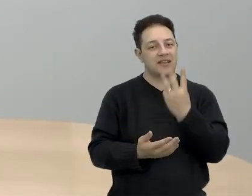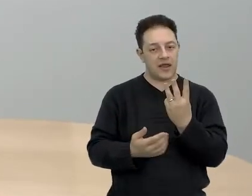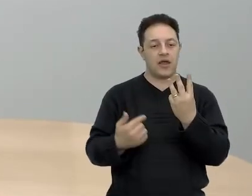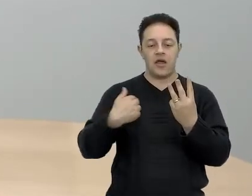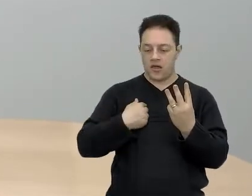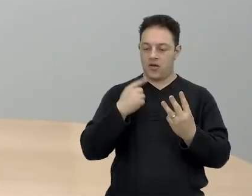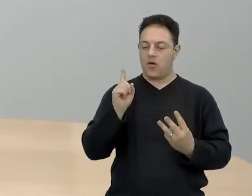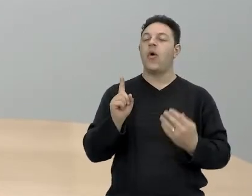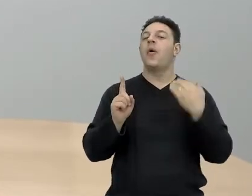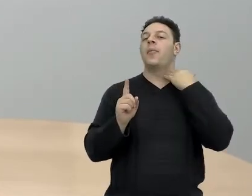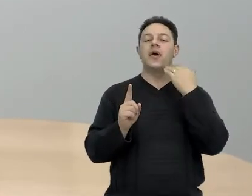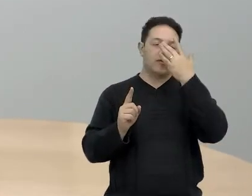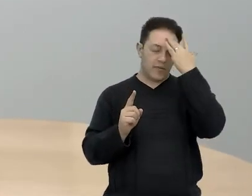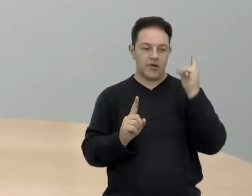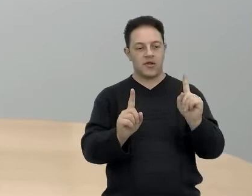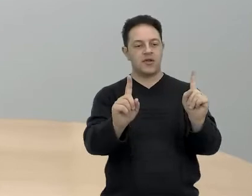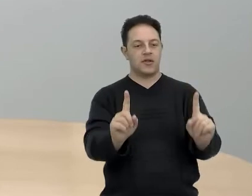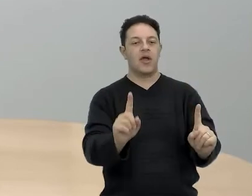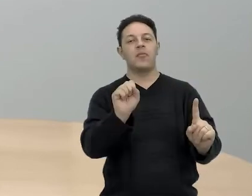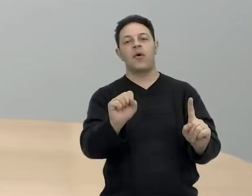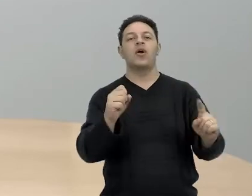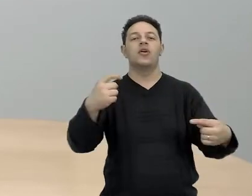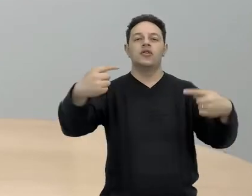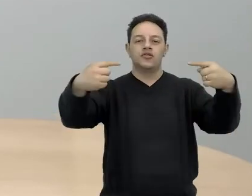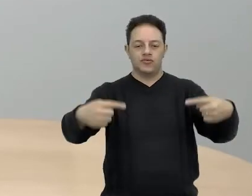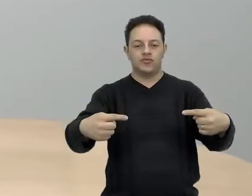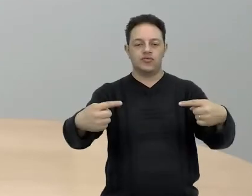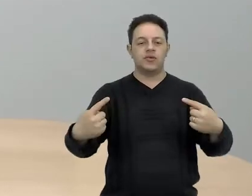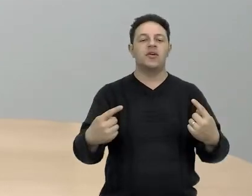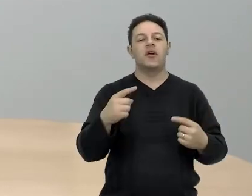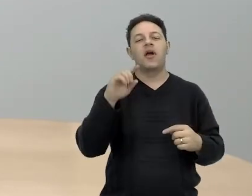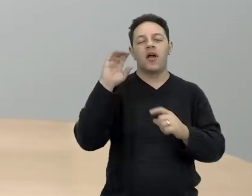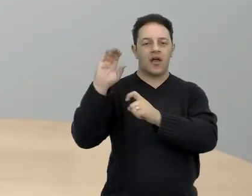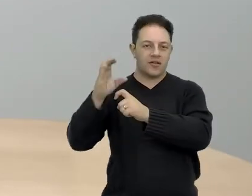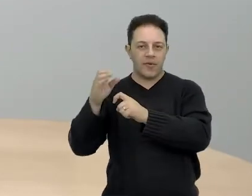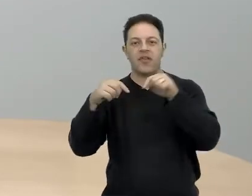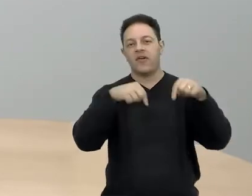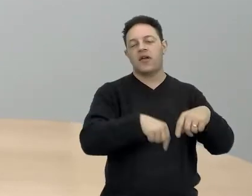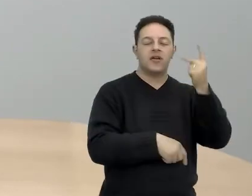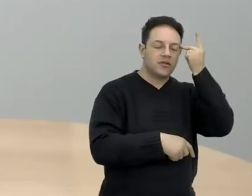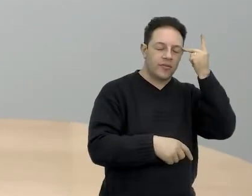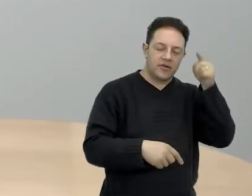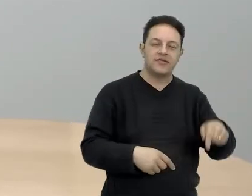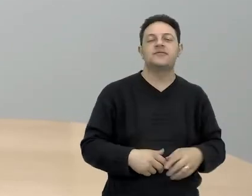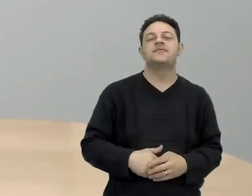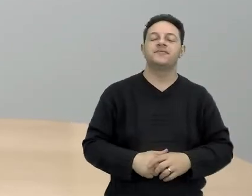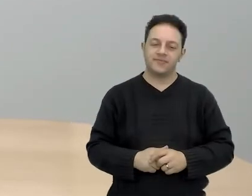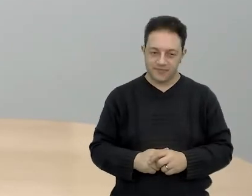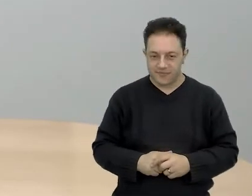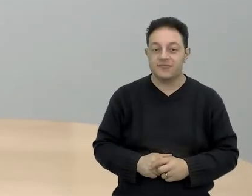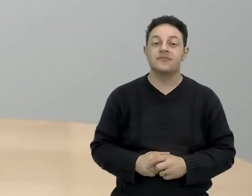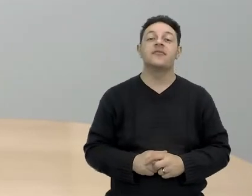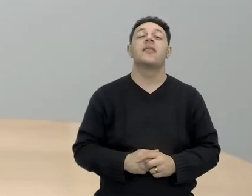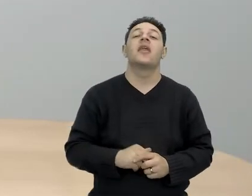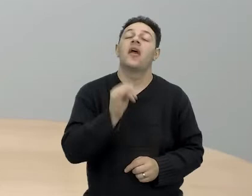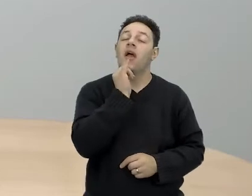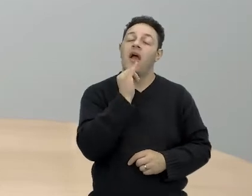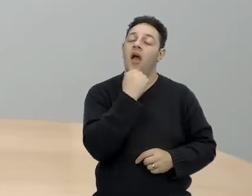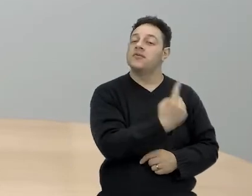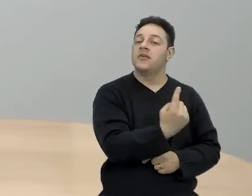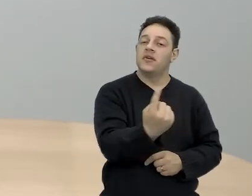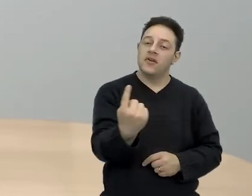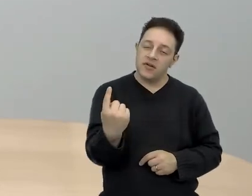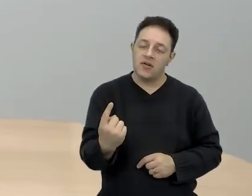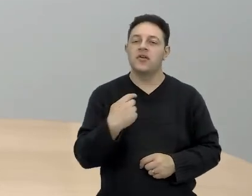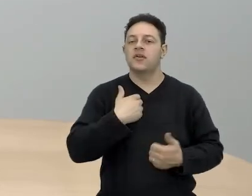os 2 jogadores aí eram os estudantes das escolas aí de Caçapava e daqui da capital. Então, cada jogador deverá